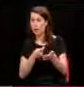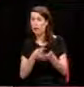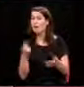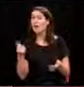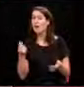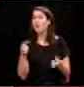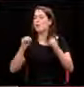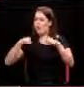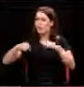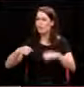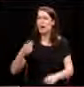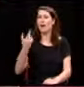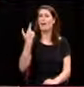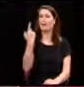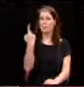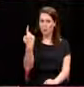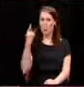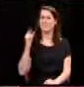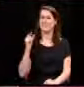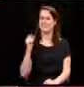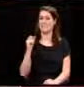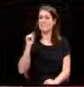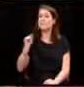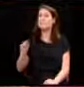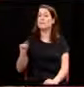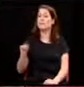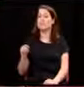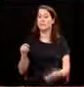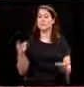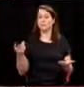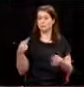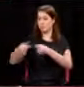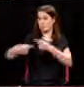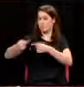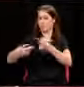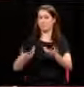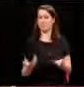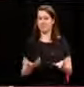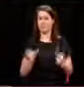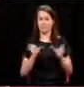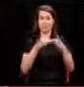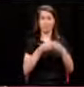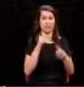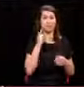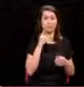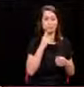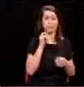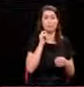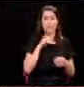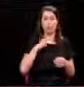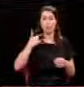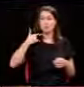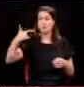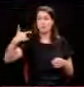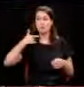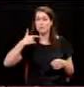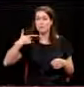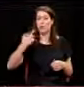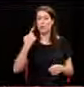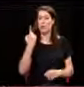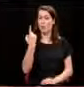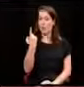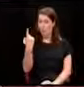e à comunidade surda. Porque a comunidade surda passa a poder falar connosco a este custo, um cêntimo por minuto, que não vai custar,